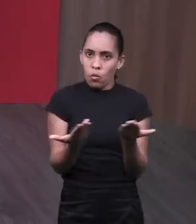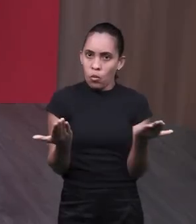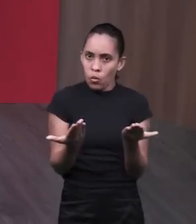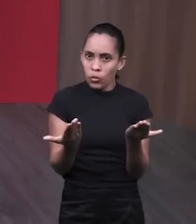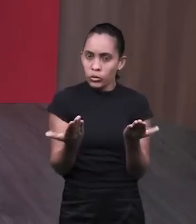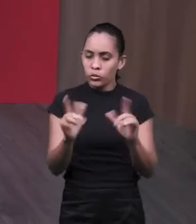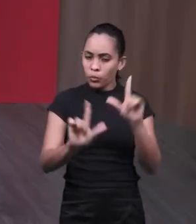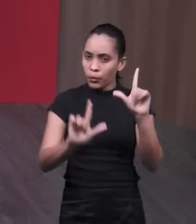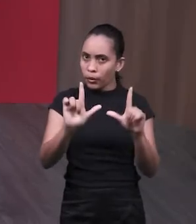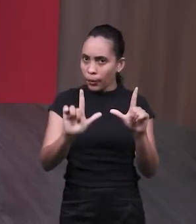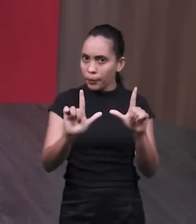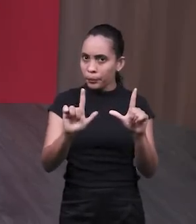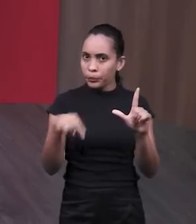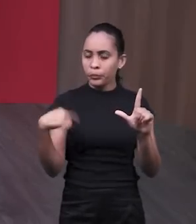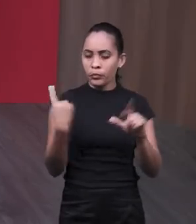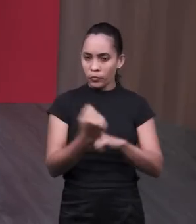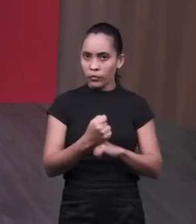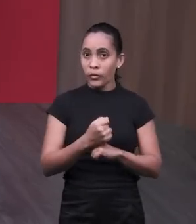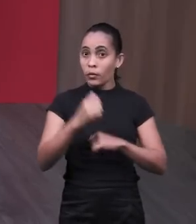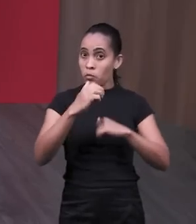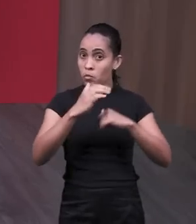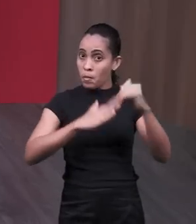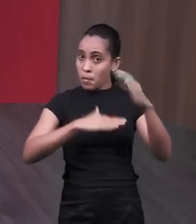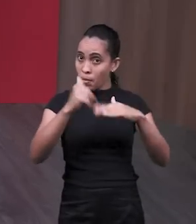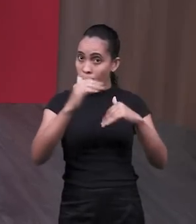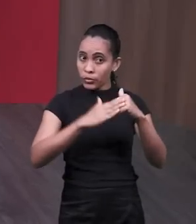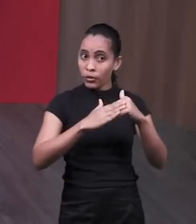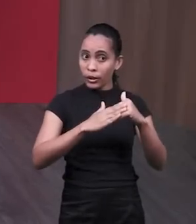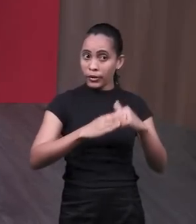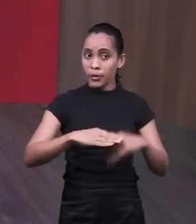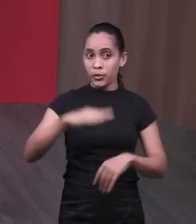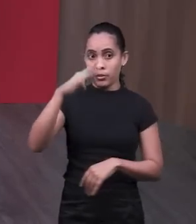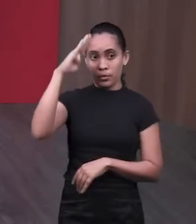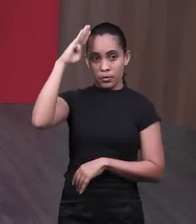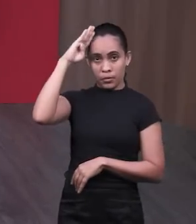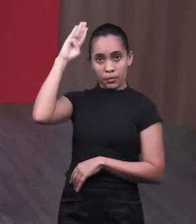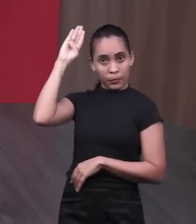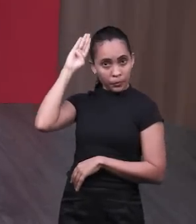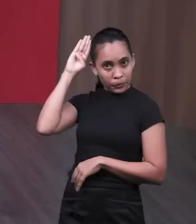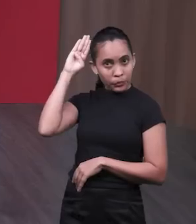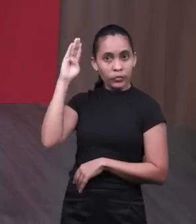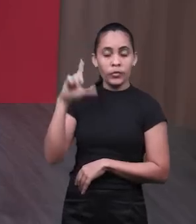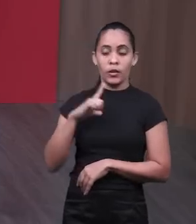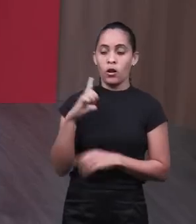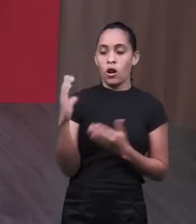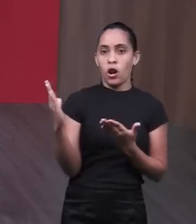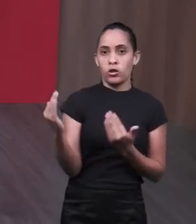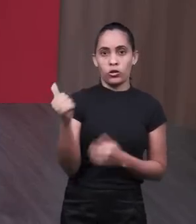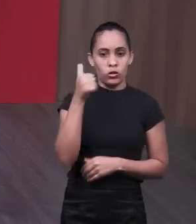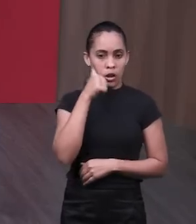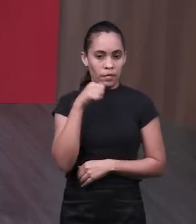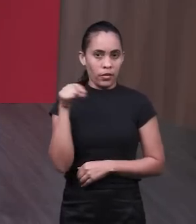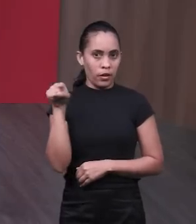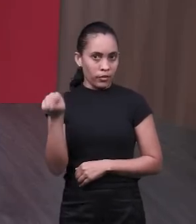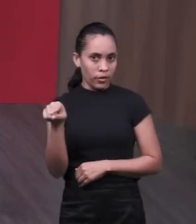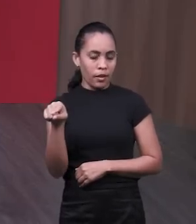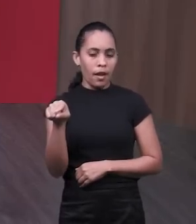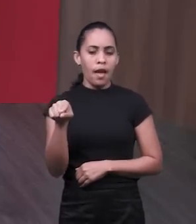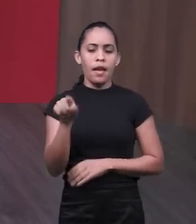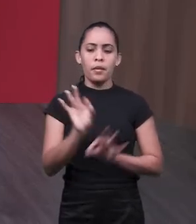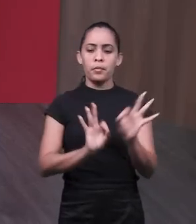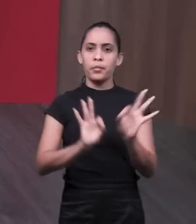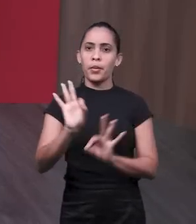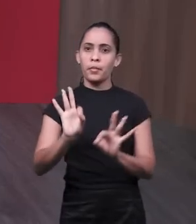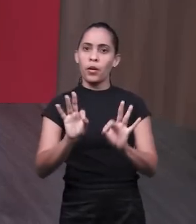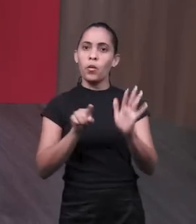aqui no programa, que é o tema acadêmico, não é? E a Juliana, que é uma jovem que está aqui conosco, ela separou